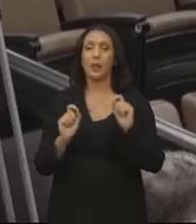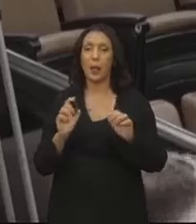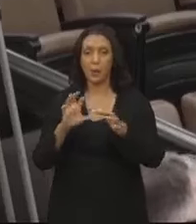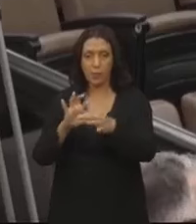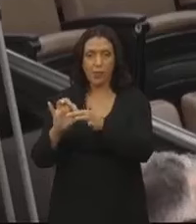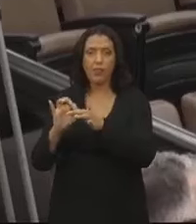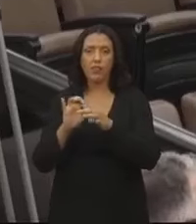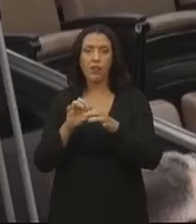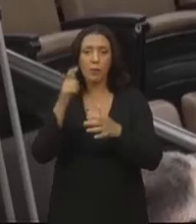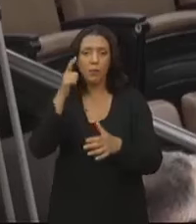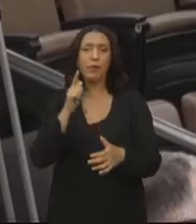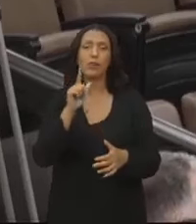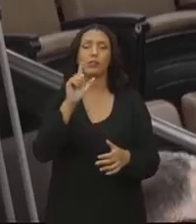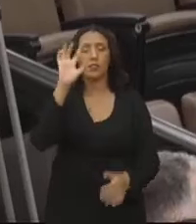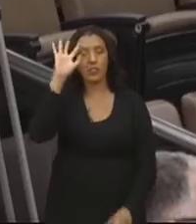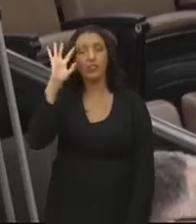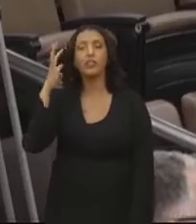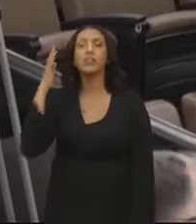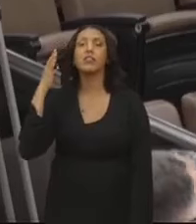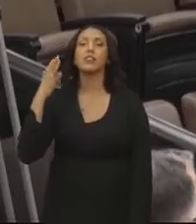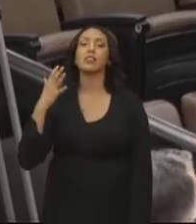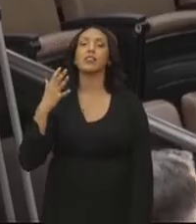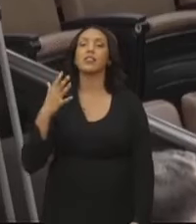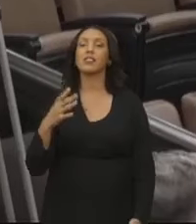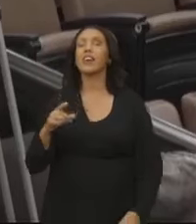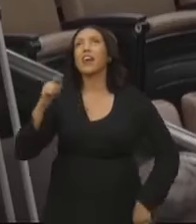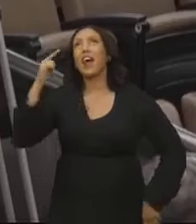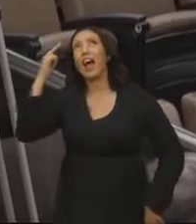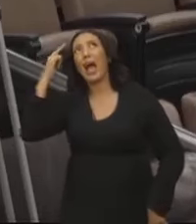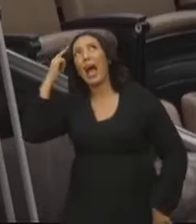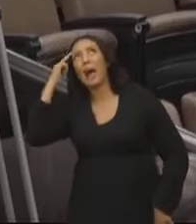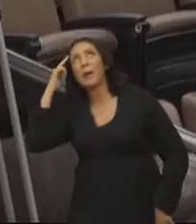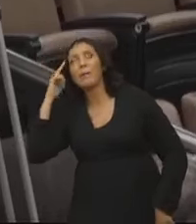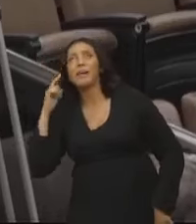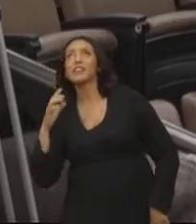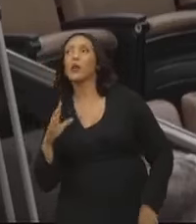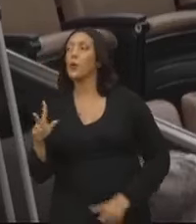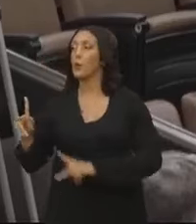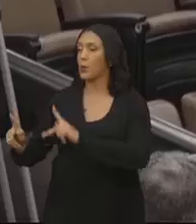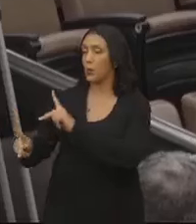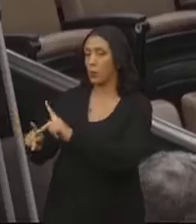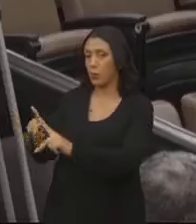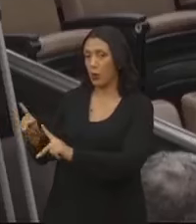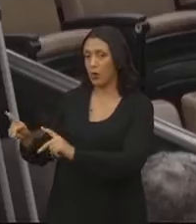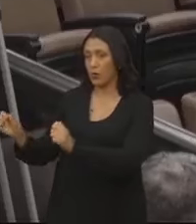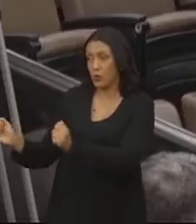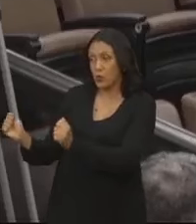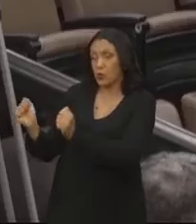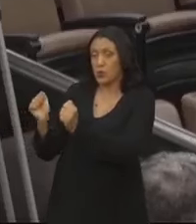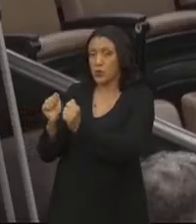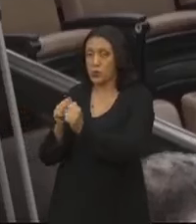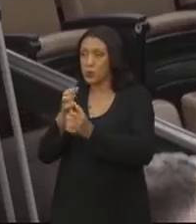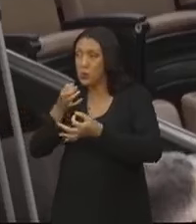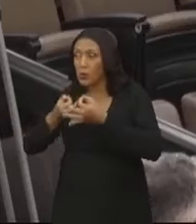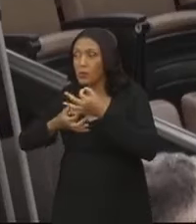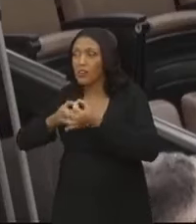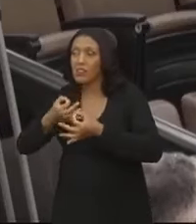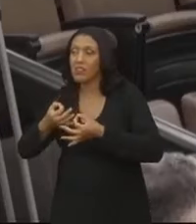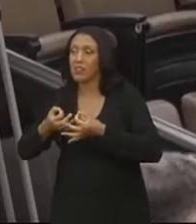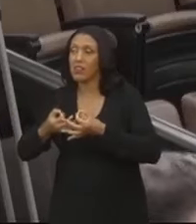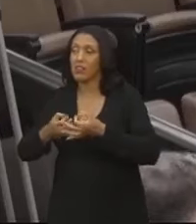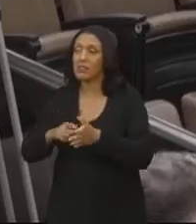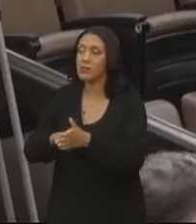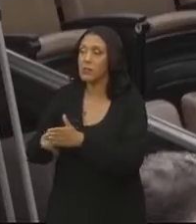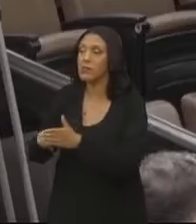trazer o povo para dentro da discussão do orçamento é a única forma de errar